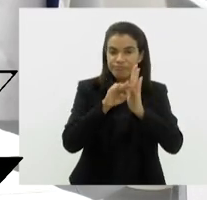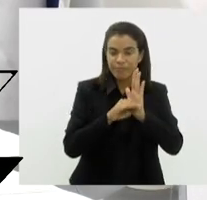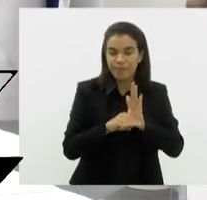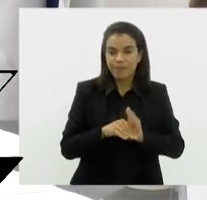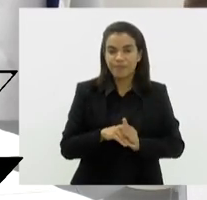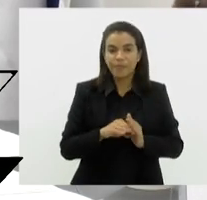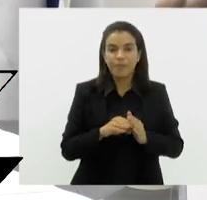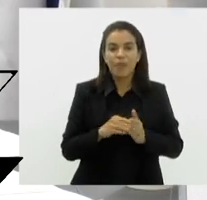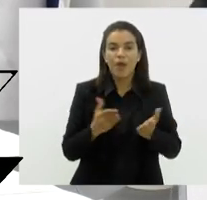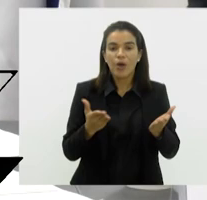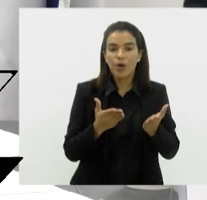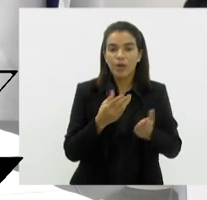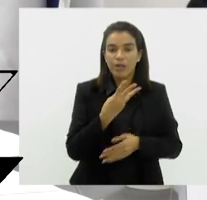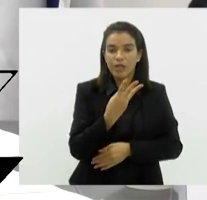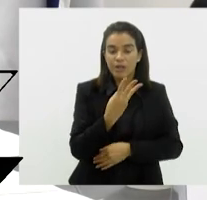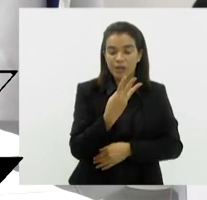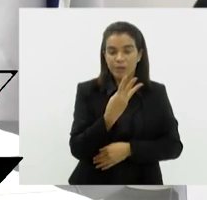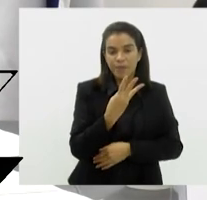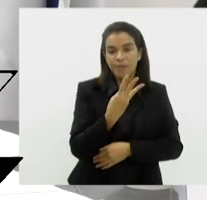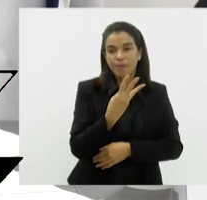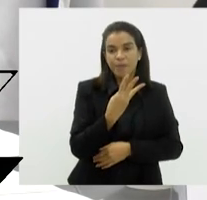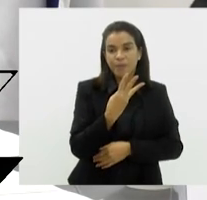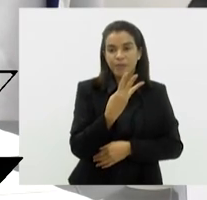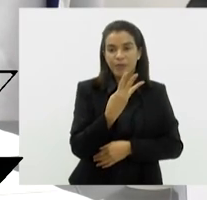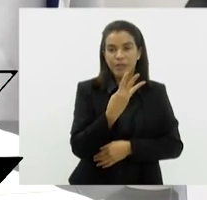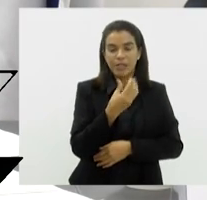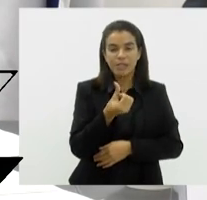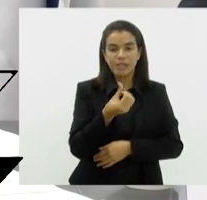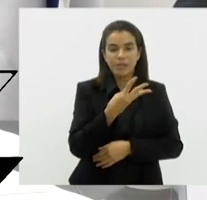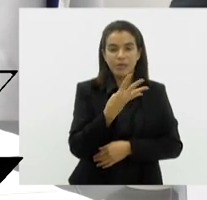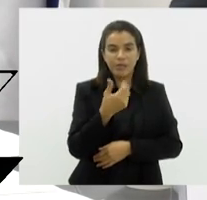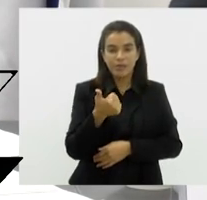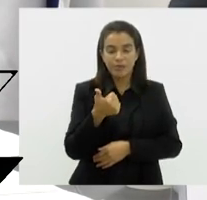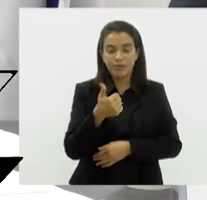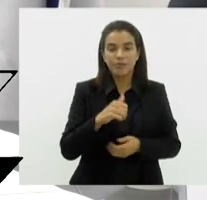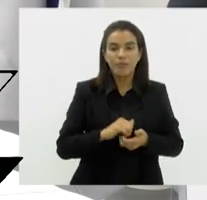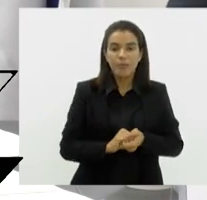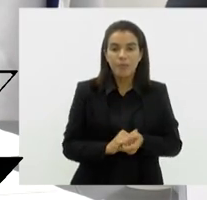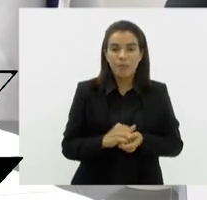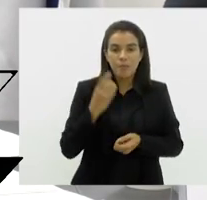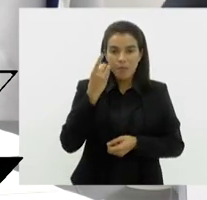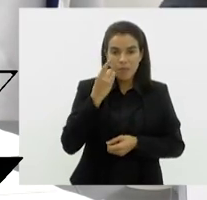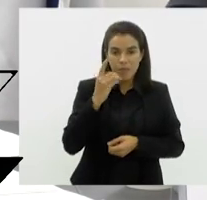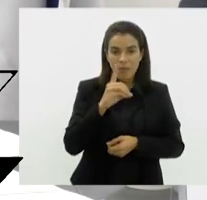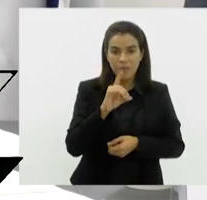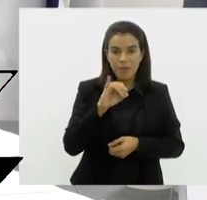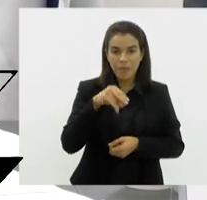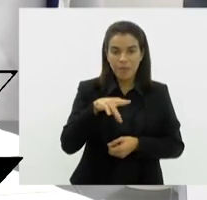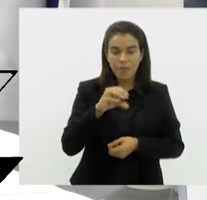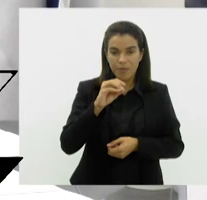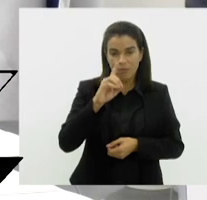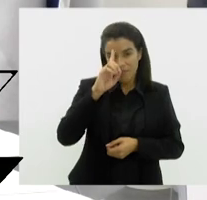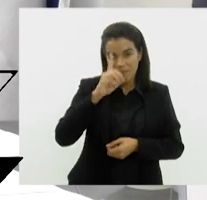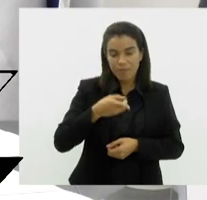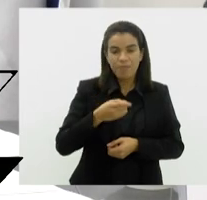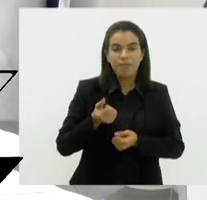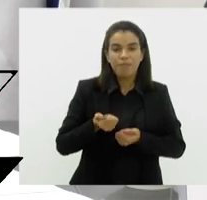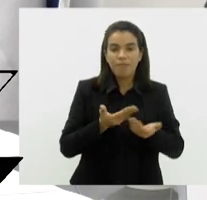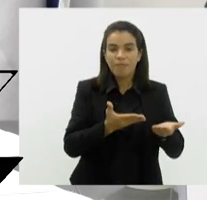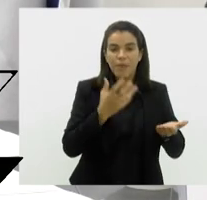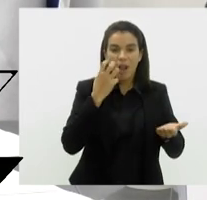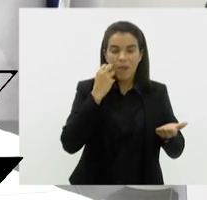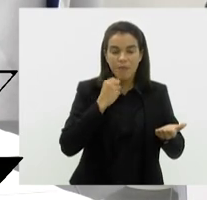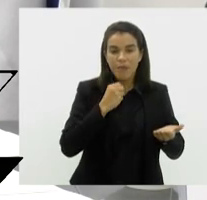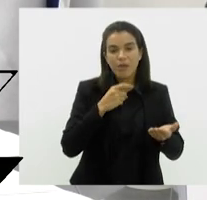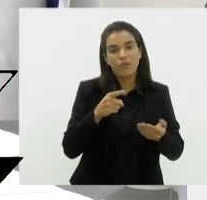ao 39 da pauta. Projeto de lei 3641 de 21. De autoria do deputado Marcelo Dino, que determina a doação de alimentos apreendidos pelo